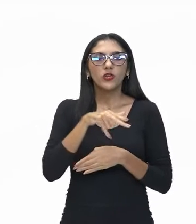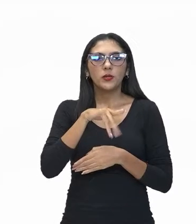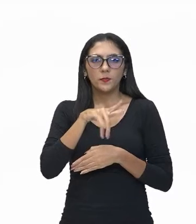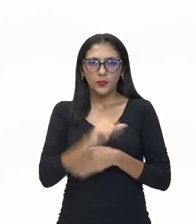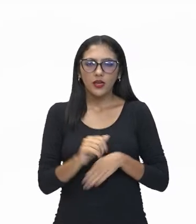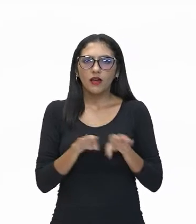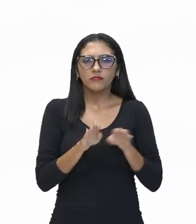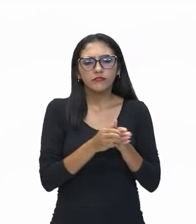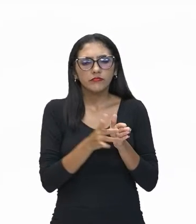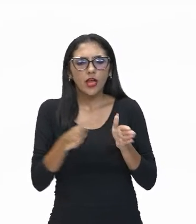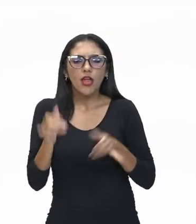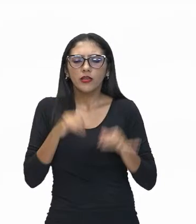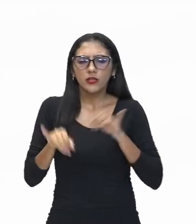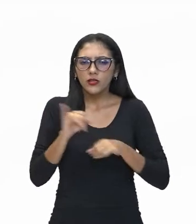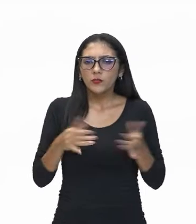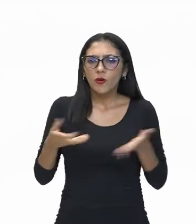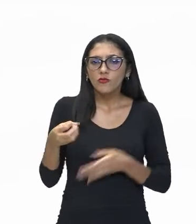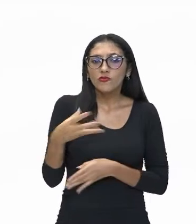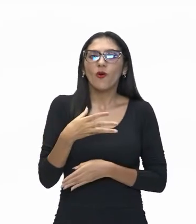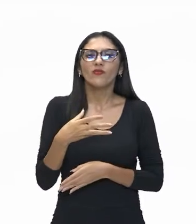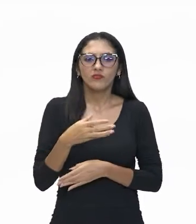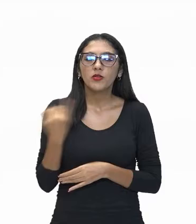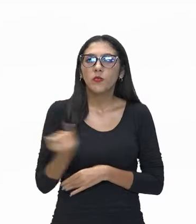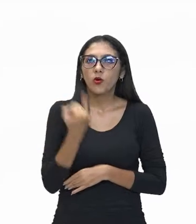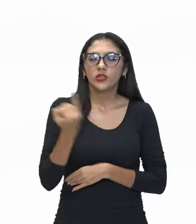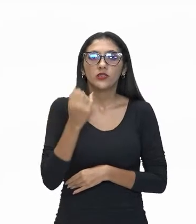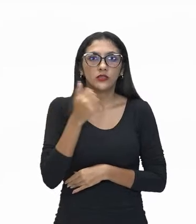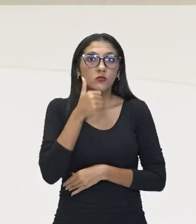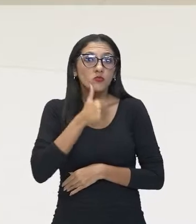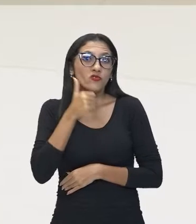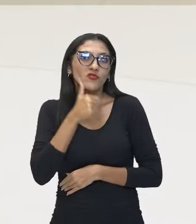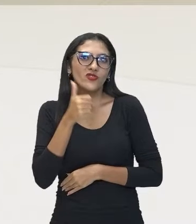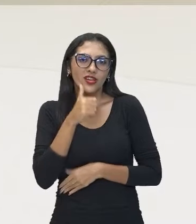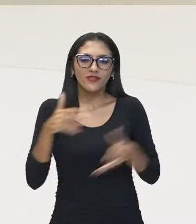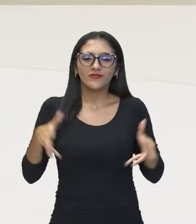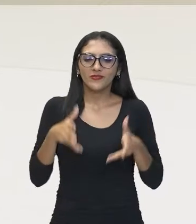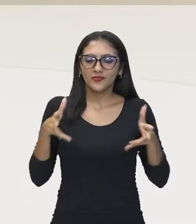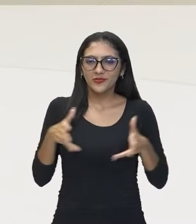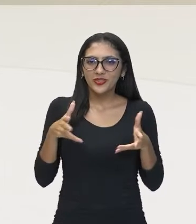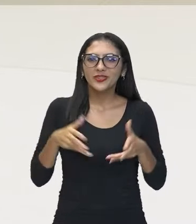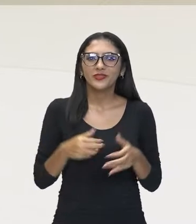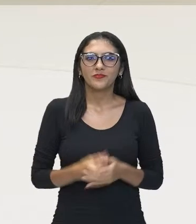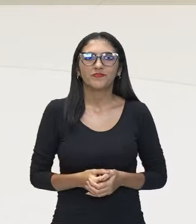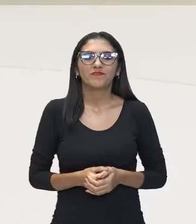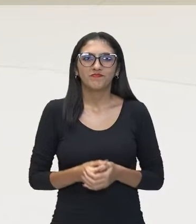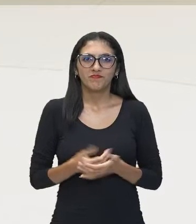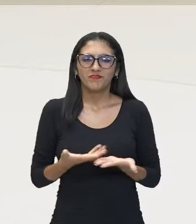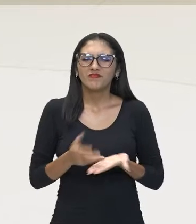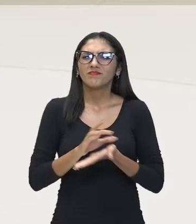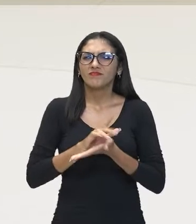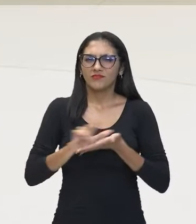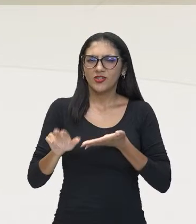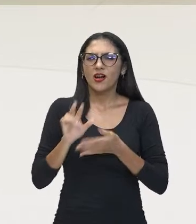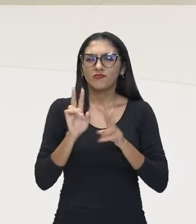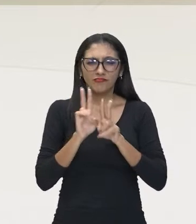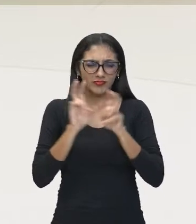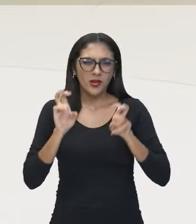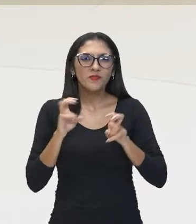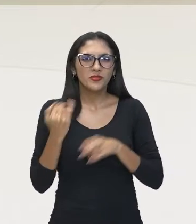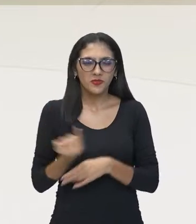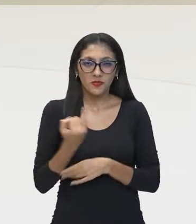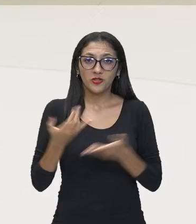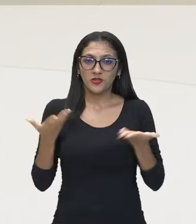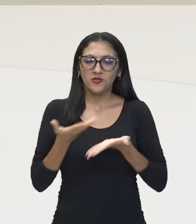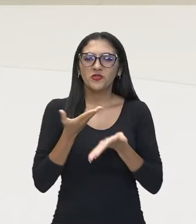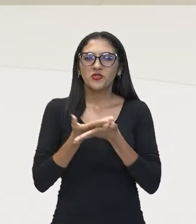a importância da contribuição feminina na ciência. Então, muita coisa a gente vai tratar na aula